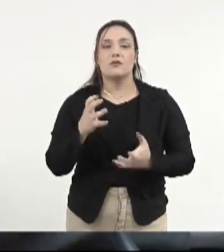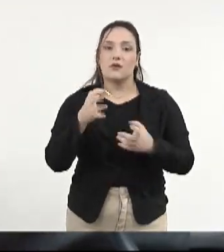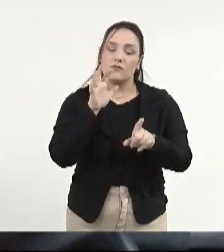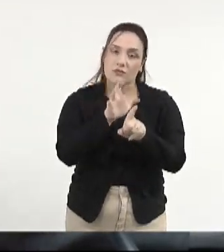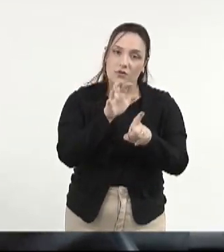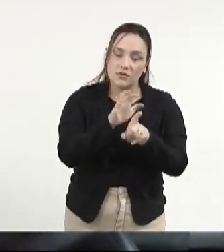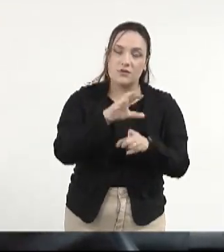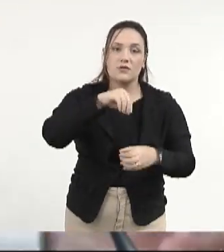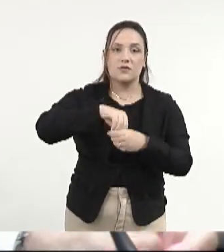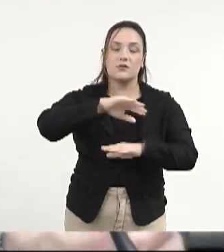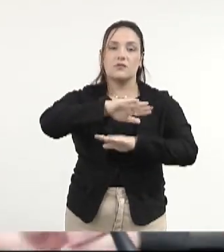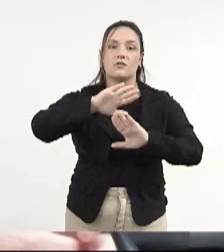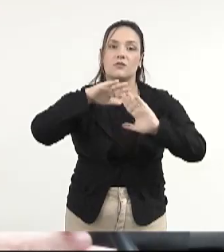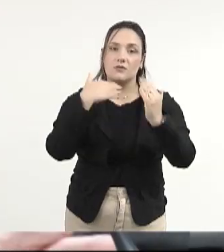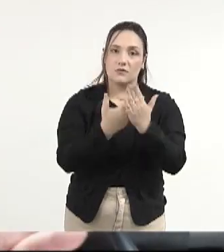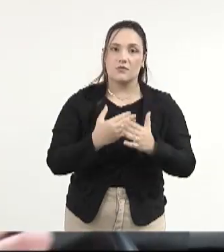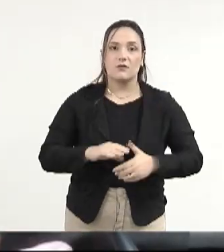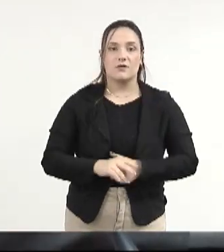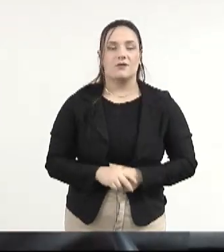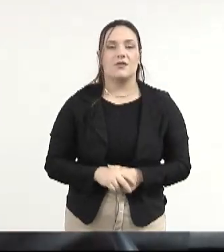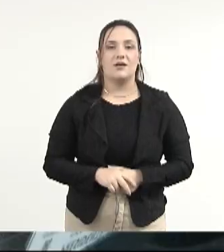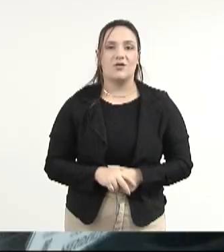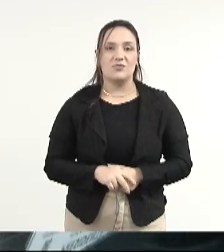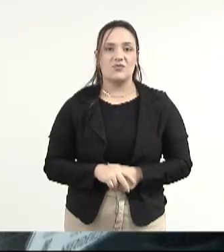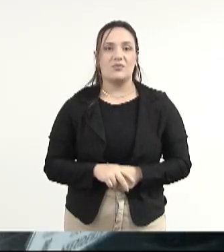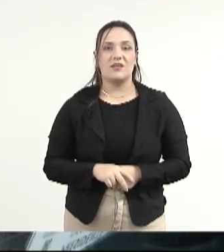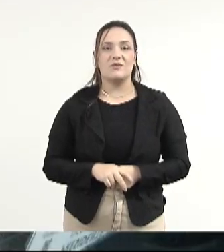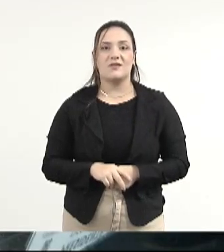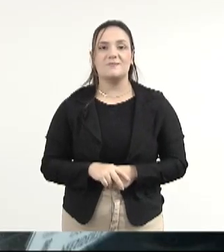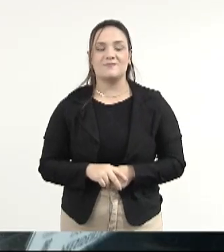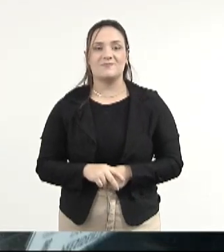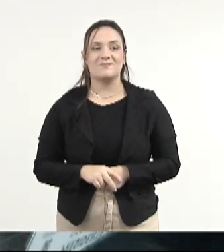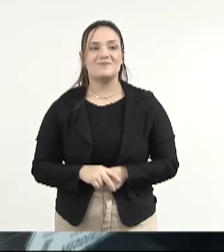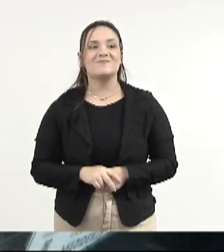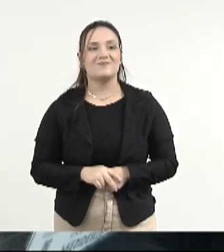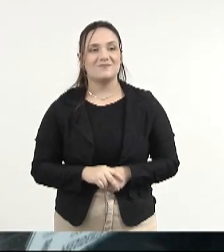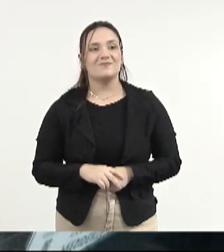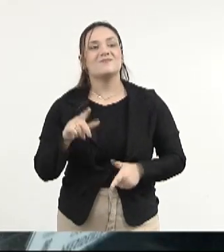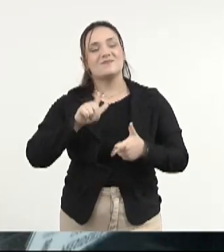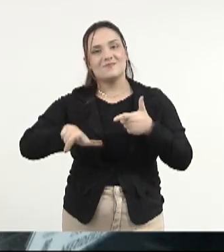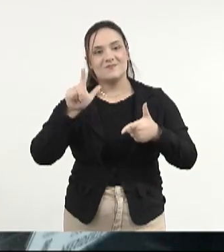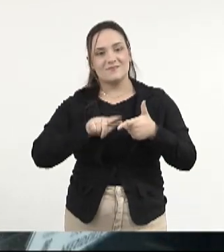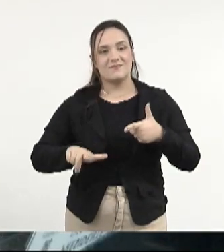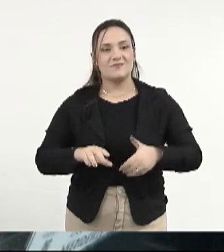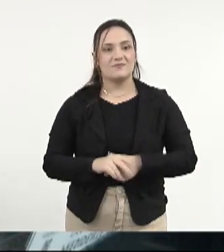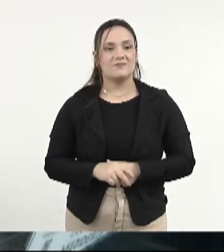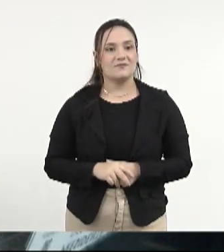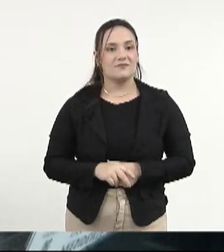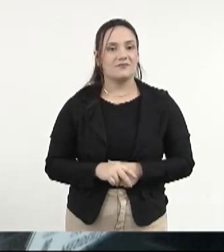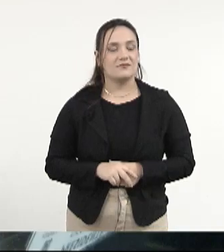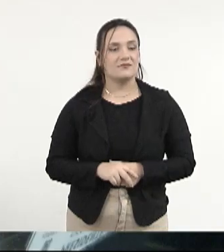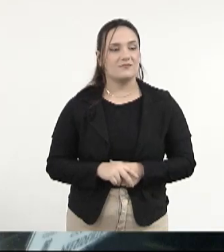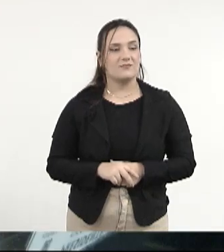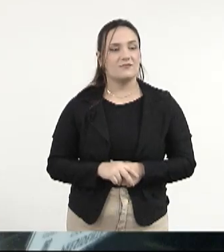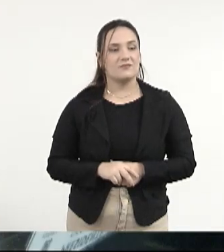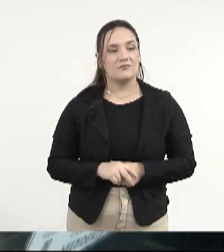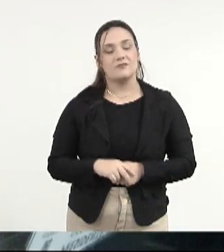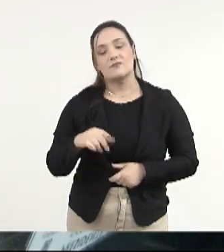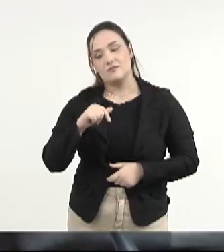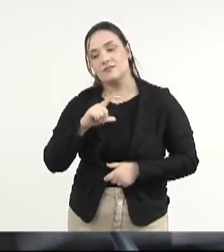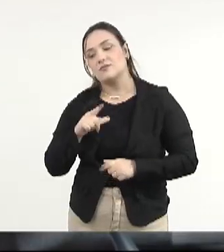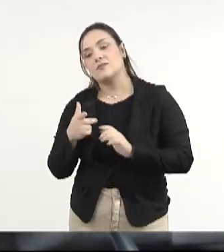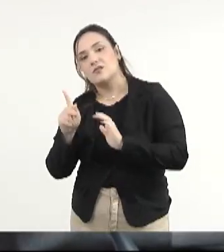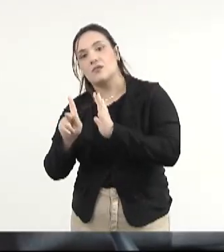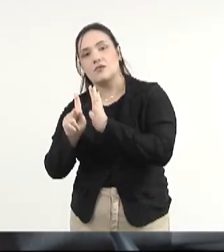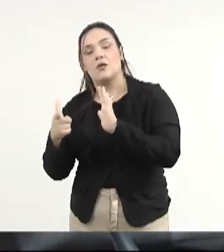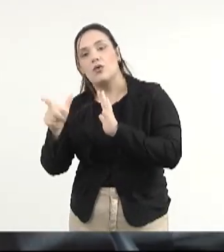introduzir nas escolas, estão introduzindo, né? Muitas situações aí que, através desse outro projeto